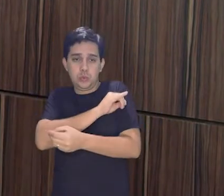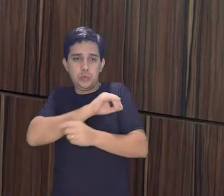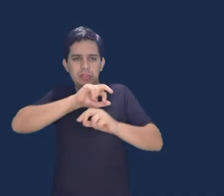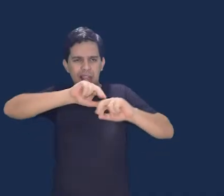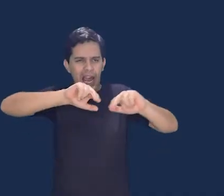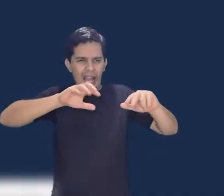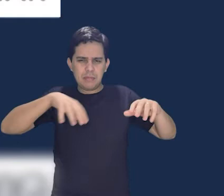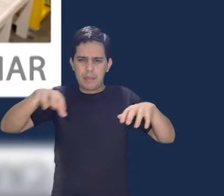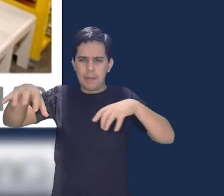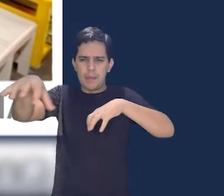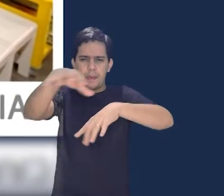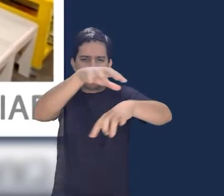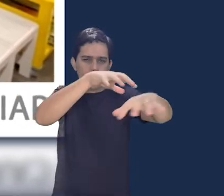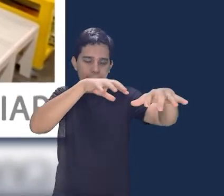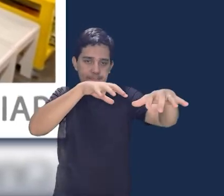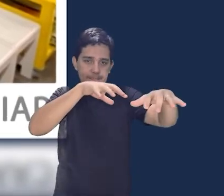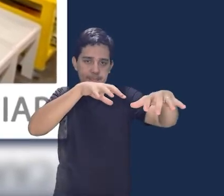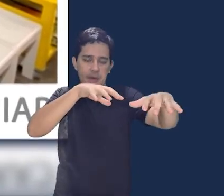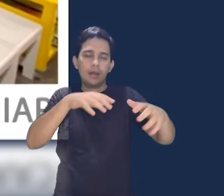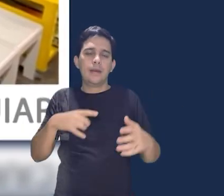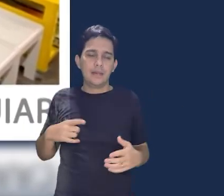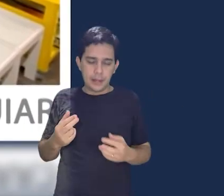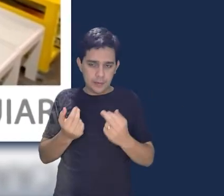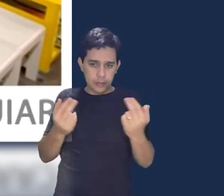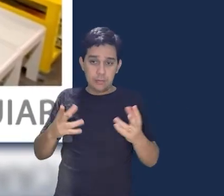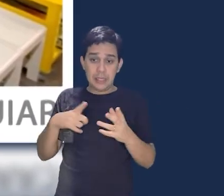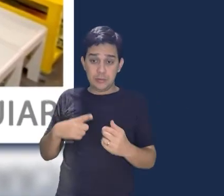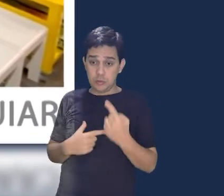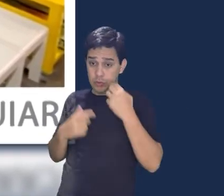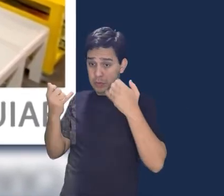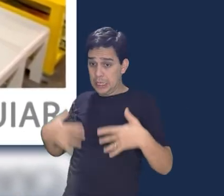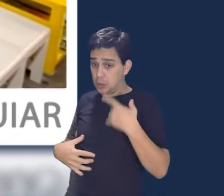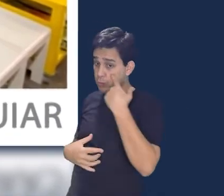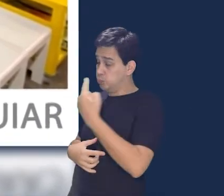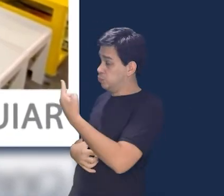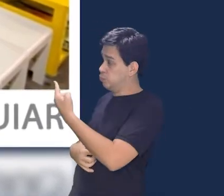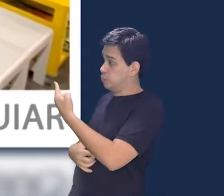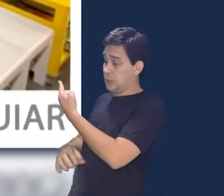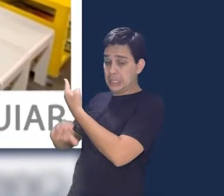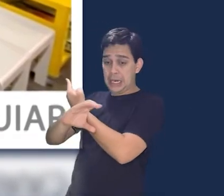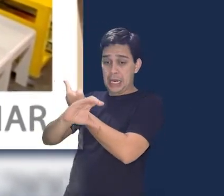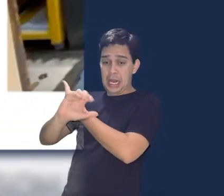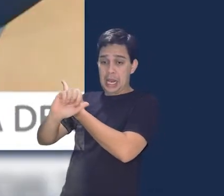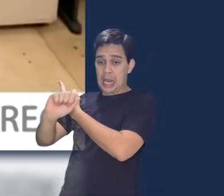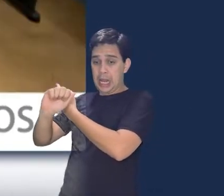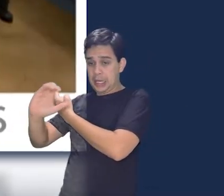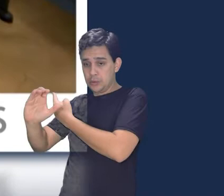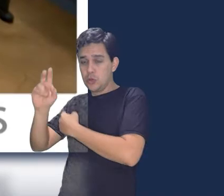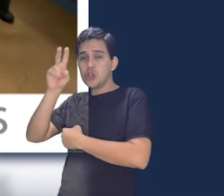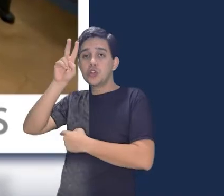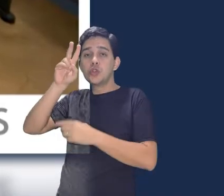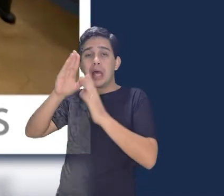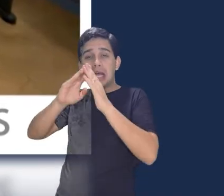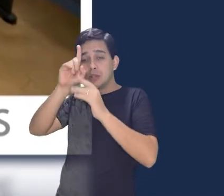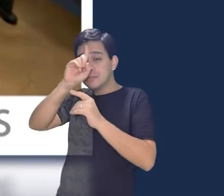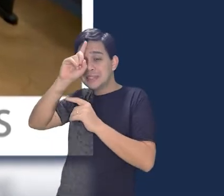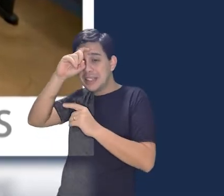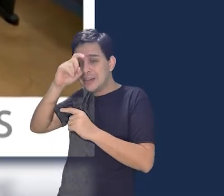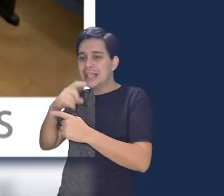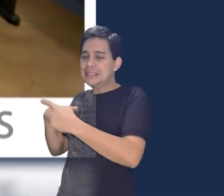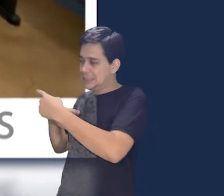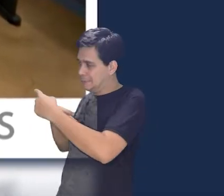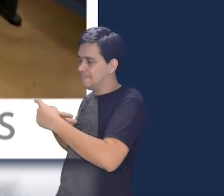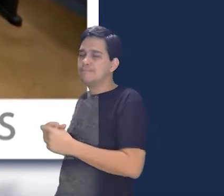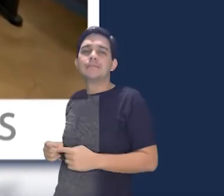do Hospital Souza Aguiar, que é o Hospital Municipal aqui do Rio de Janeiro, a gente tem ali um braço avançado da Delegacia da Criança e Adolescente